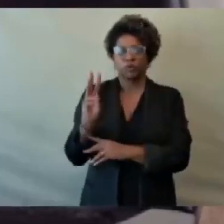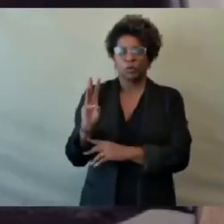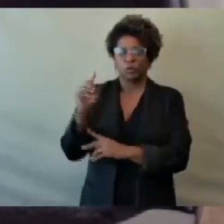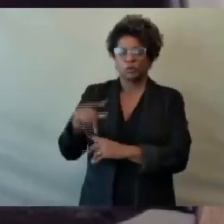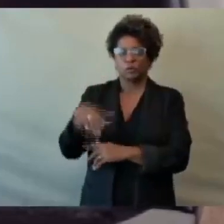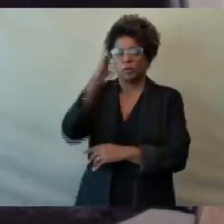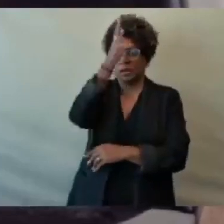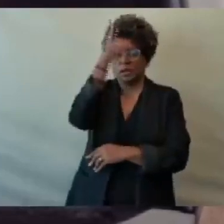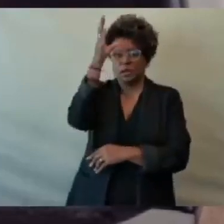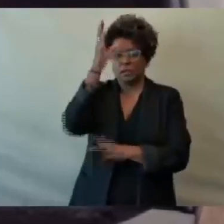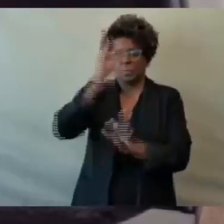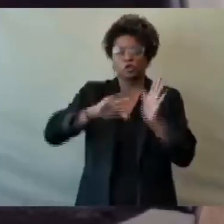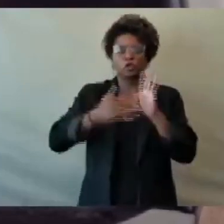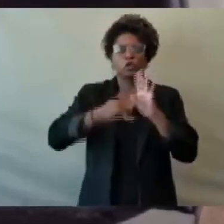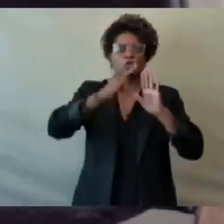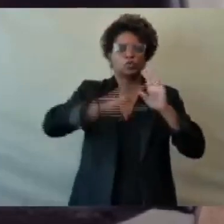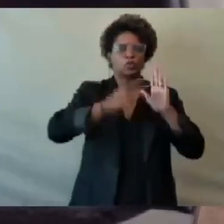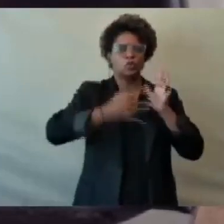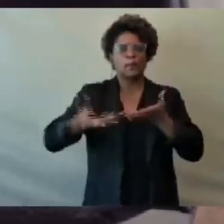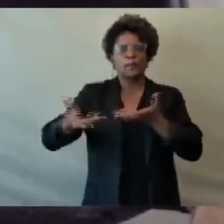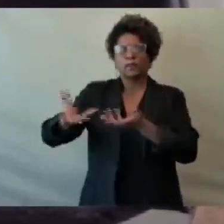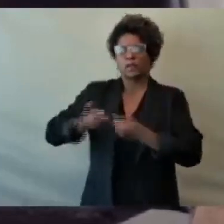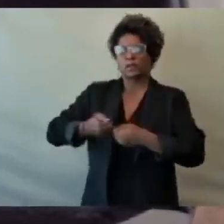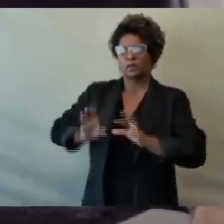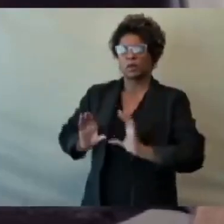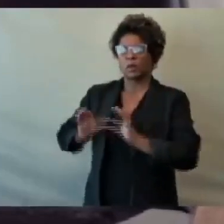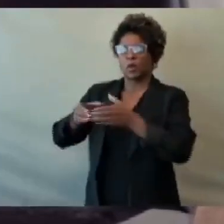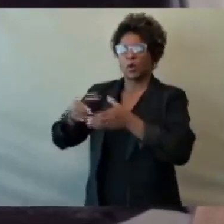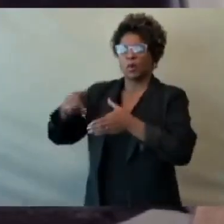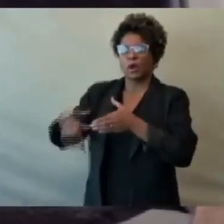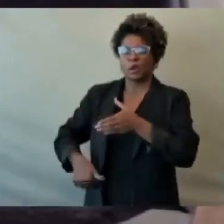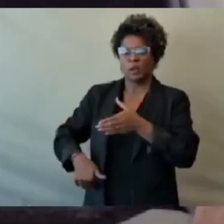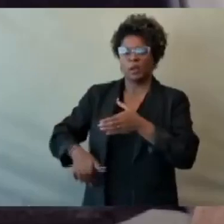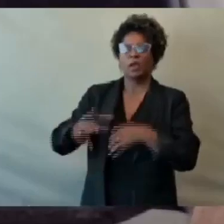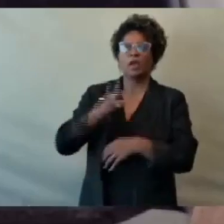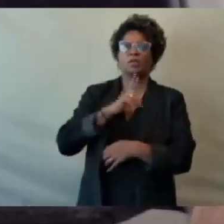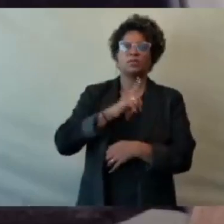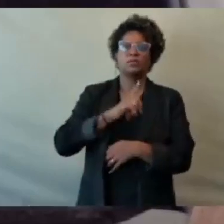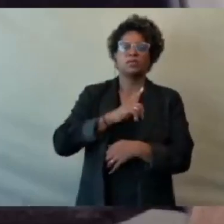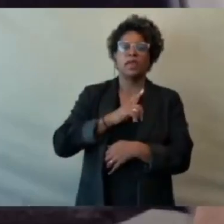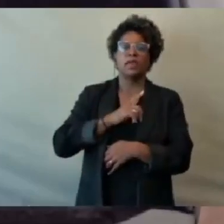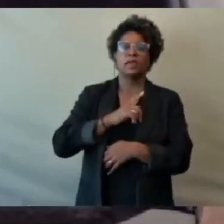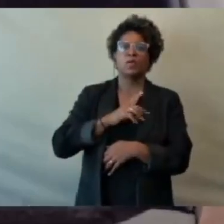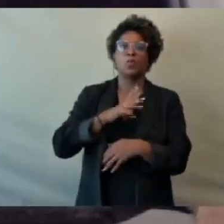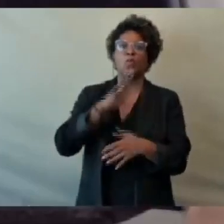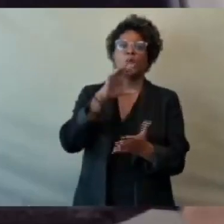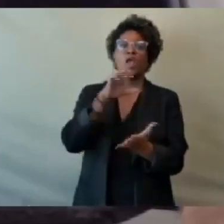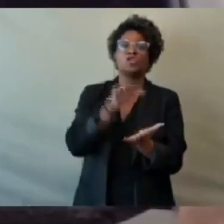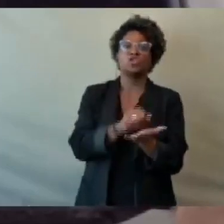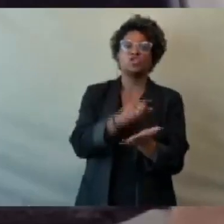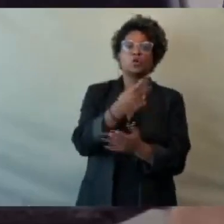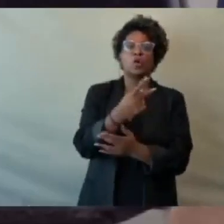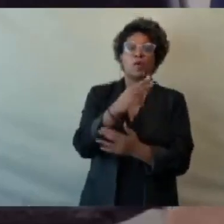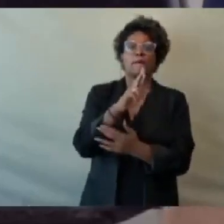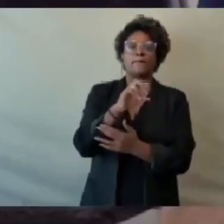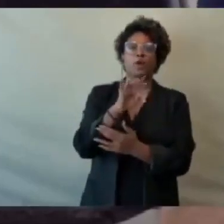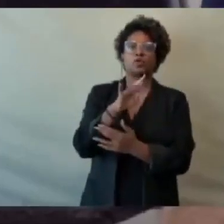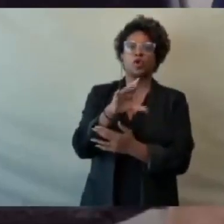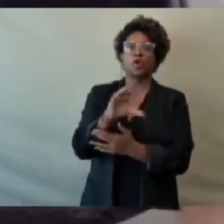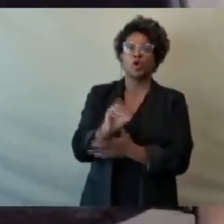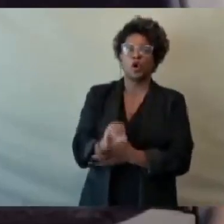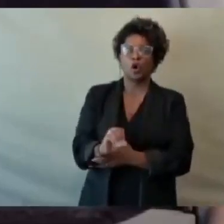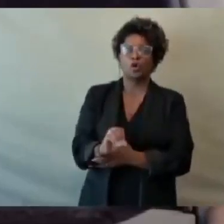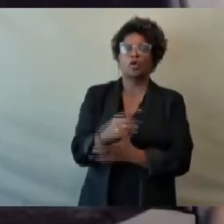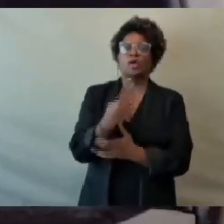recebidos pela comissão. Um, documento do protocolo número 1675-2024, vinculado ao requerimento de comissão